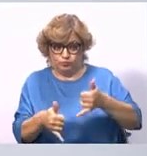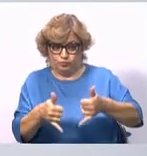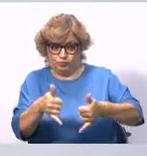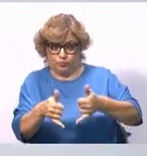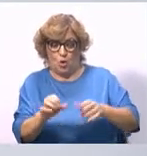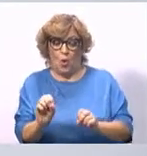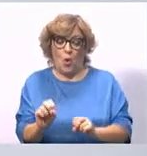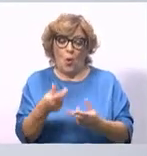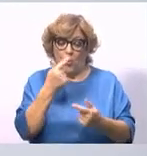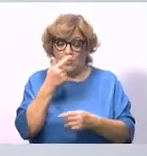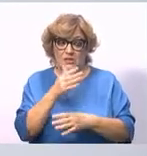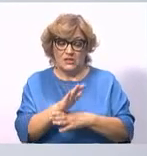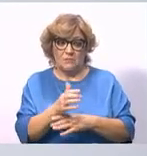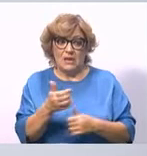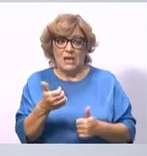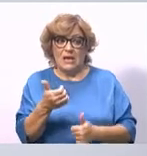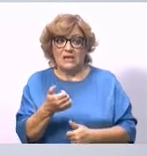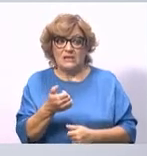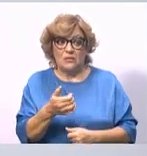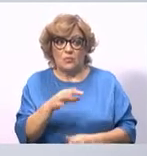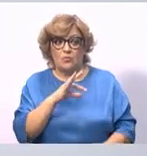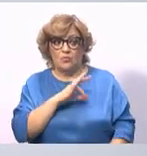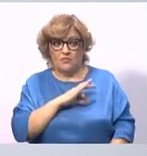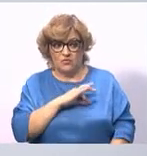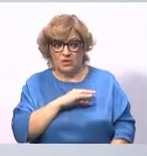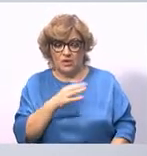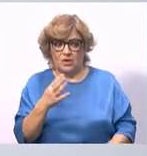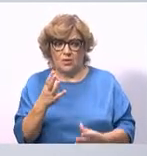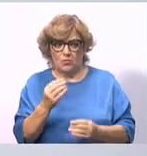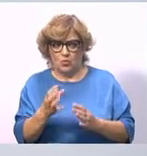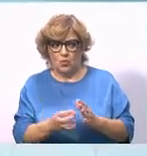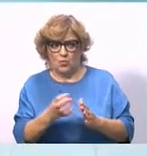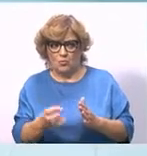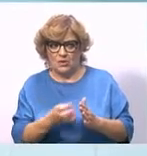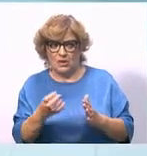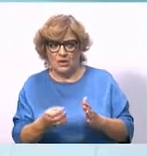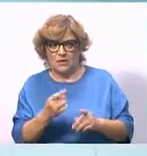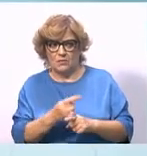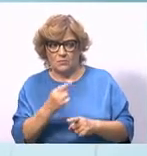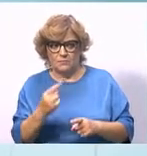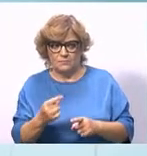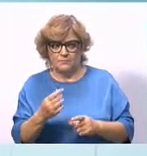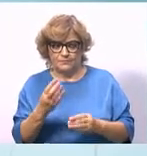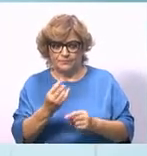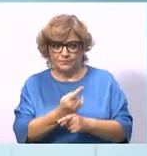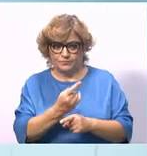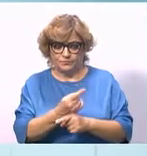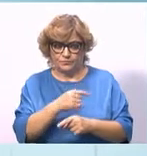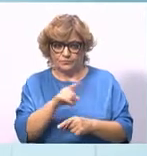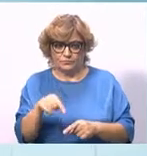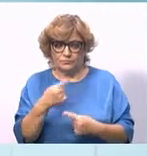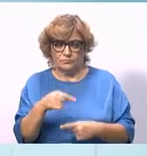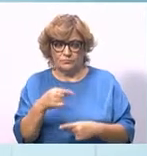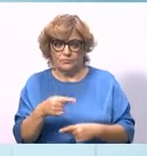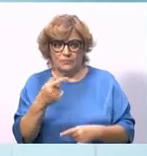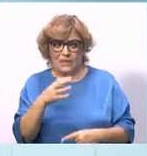falávamos, ou, por exemplo, um calçado profissional, de facto é muito complicado. Na medida em que muitas vezes nós poderemos ter